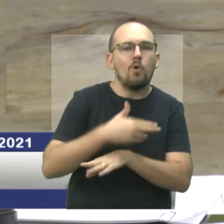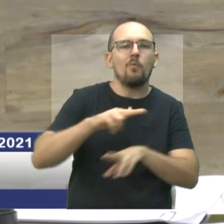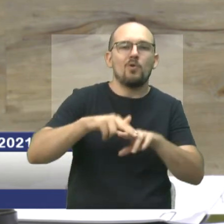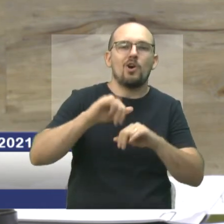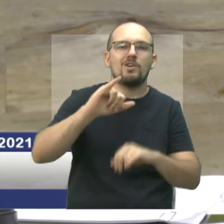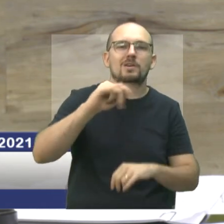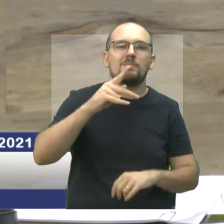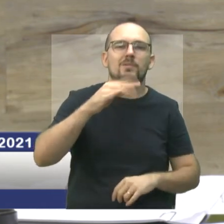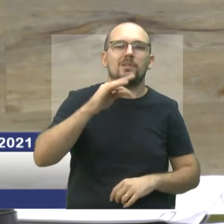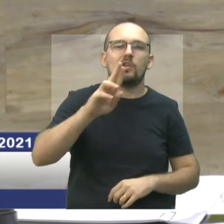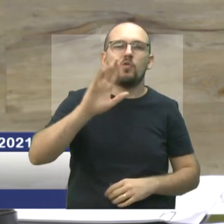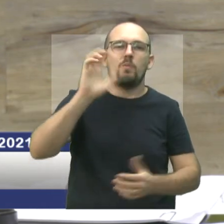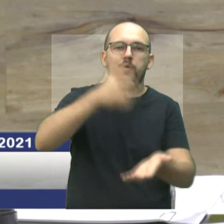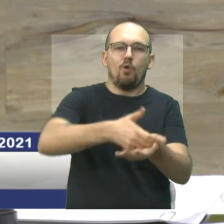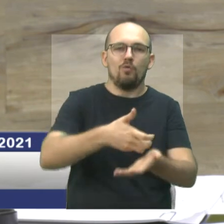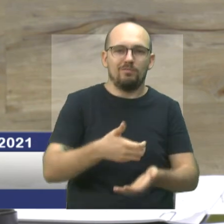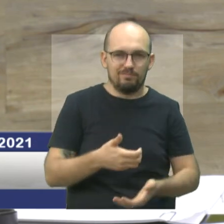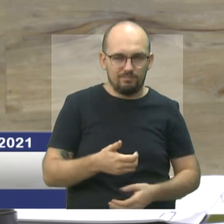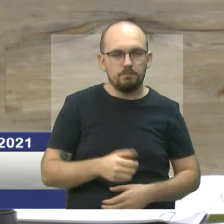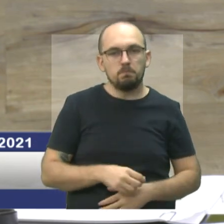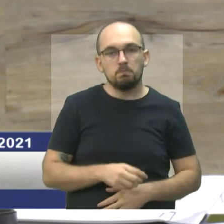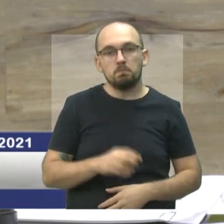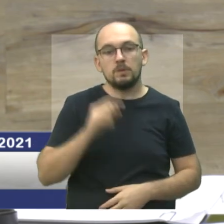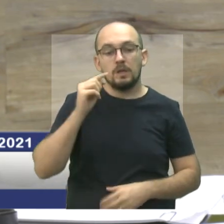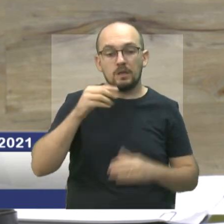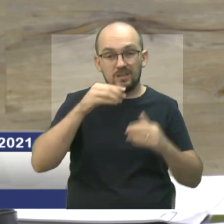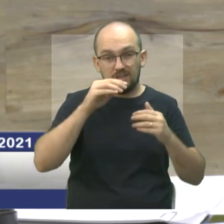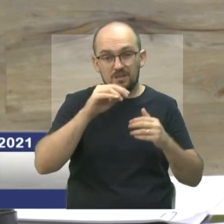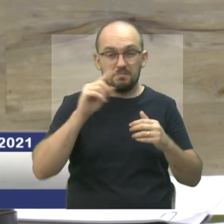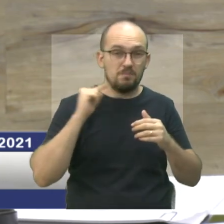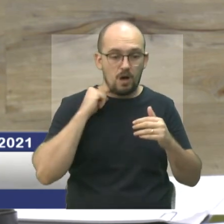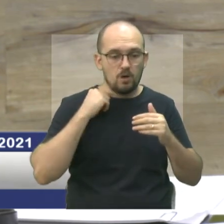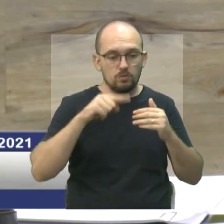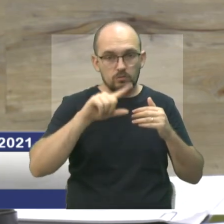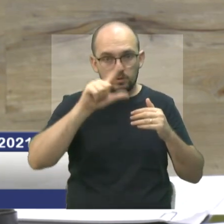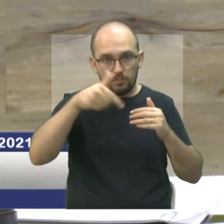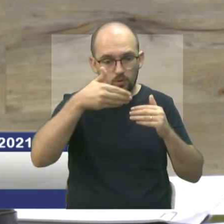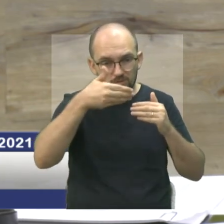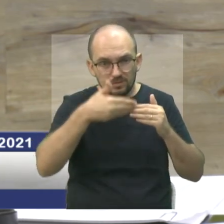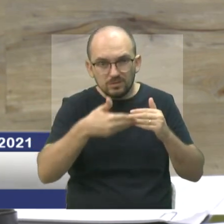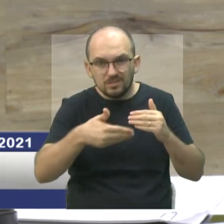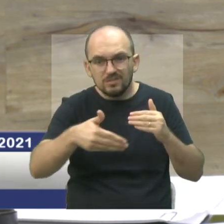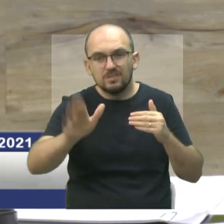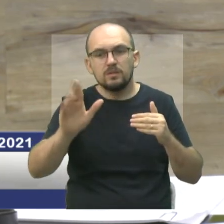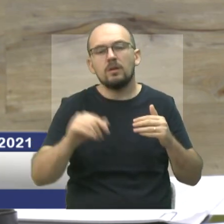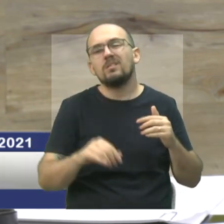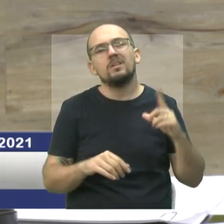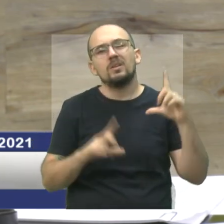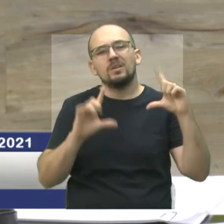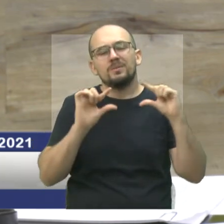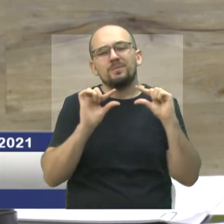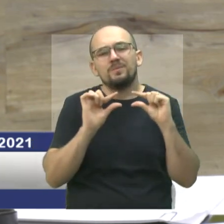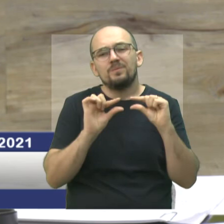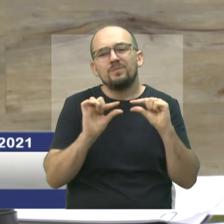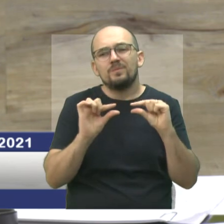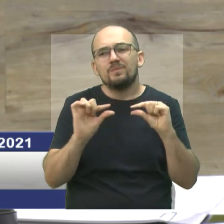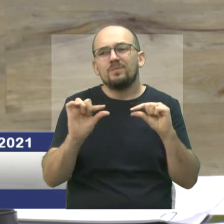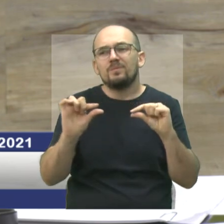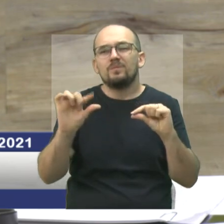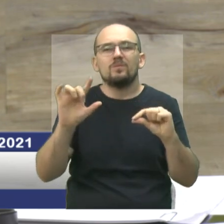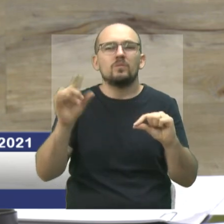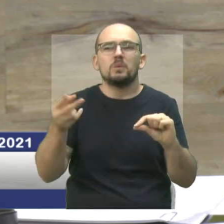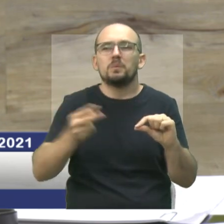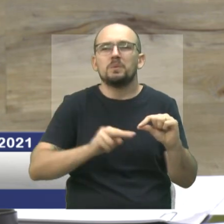IPTU. Depois desse período, a arrecadação, tipo assim, a gente só fica basicamente com as transferências